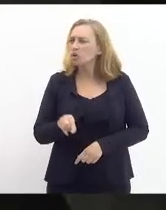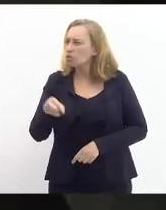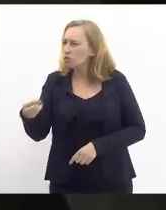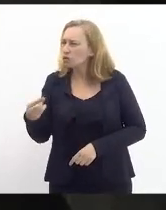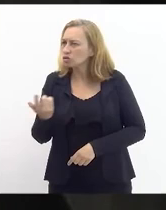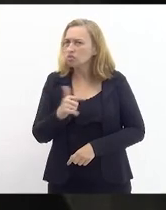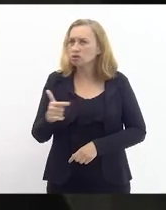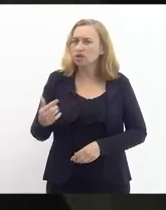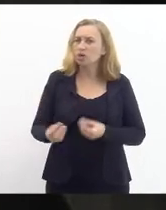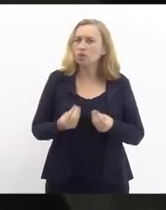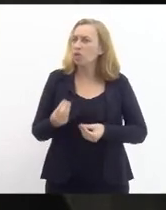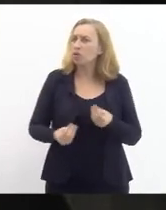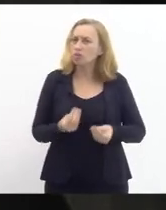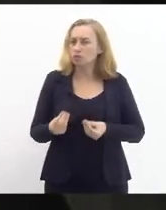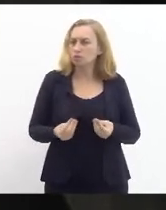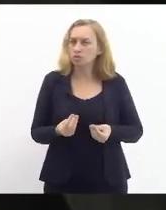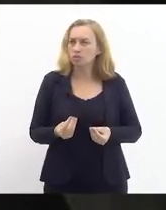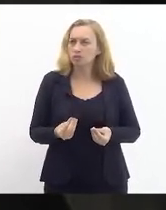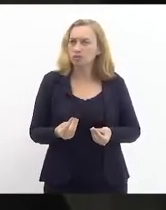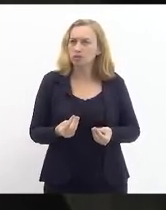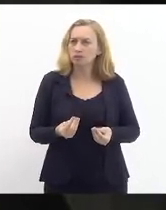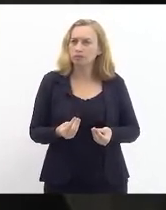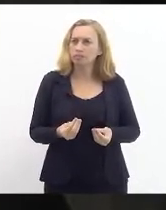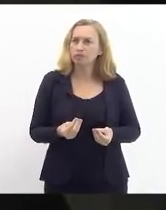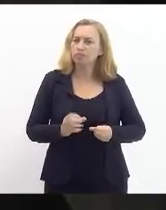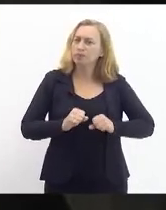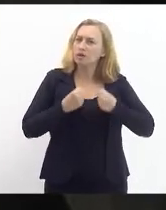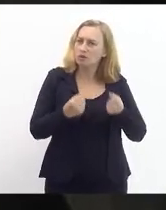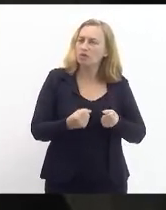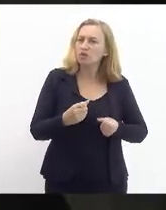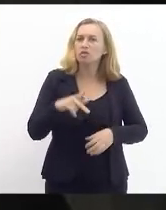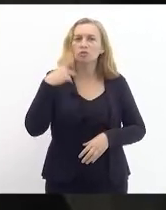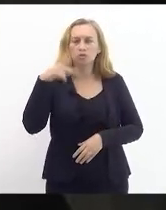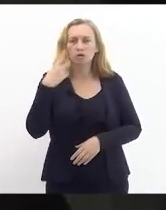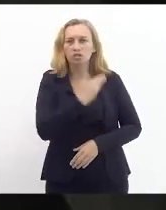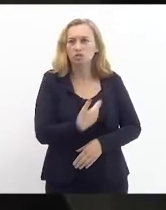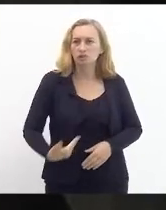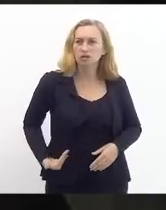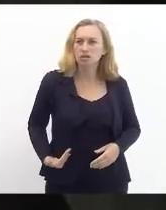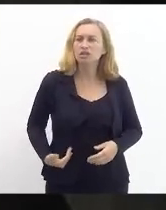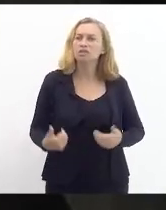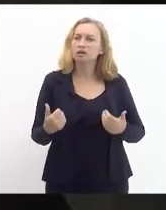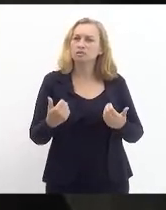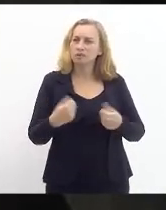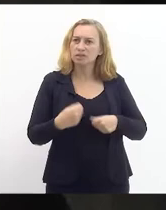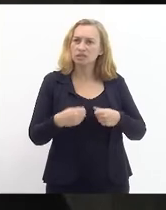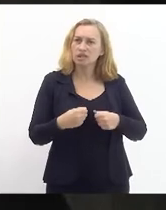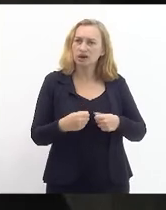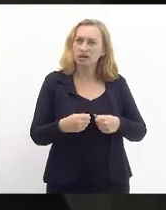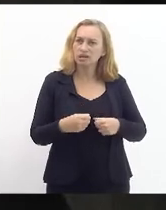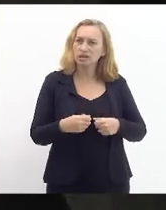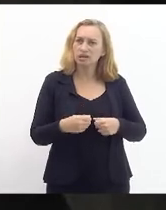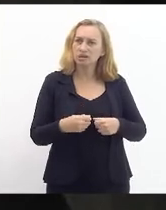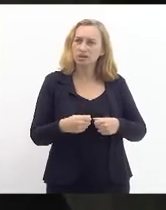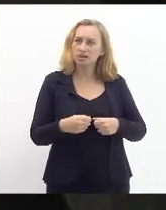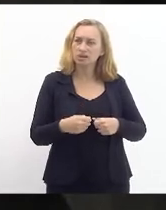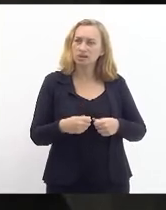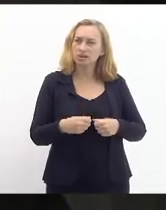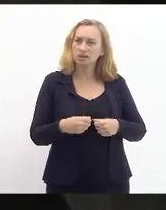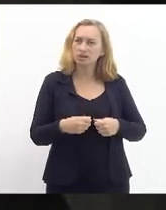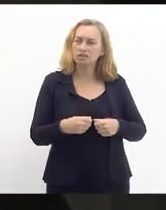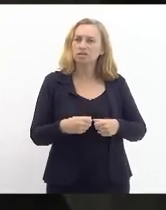outro que não tem onde cair morte e mesmo assim pela força política do governador tiveram quinto-ba essas escolas municipalizadas